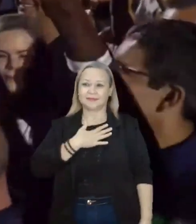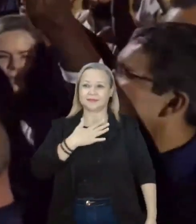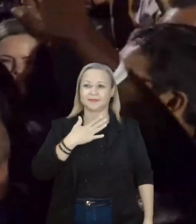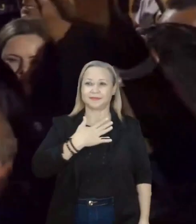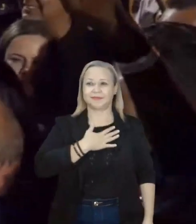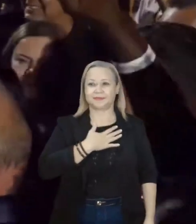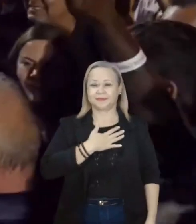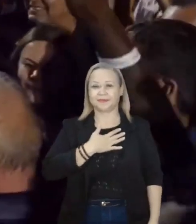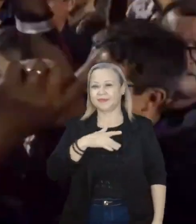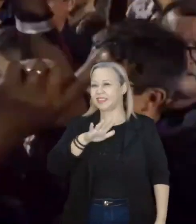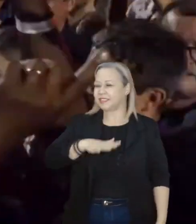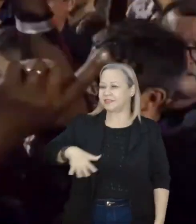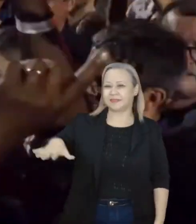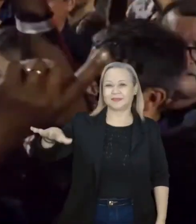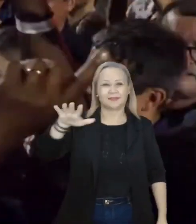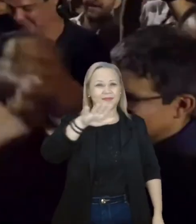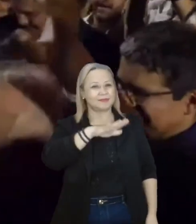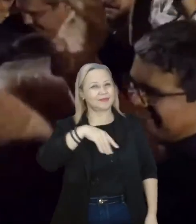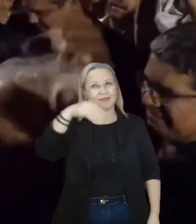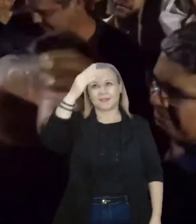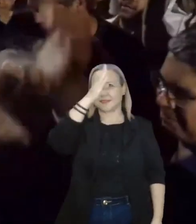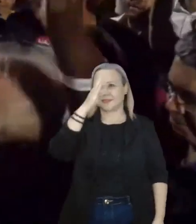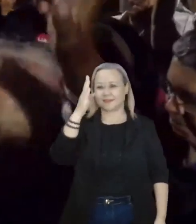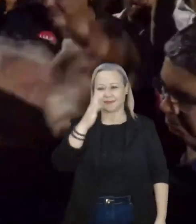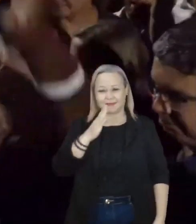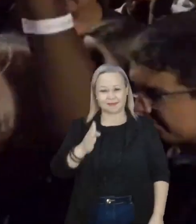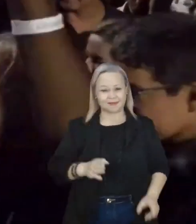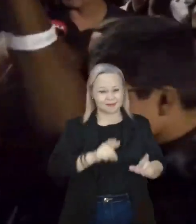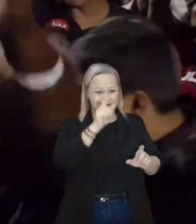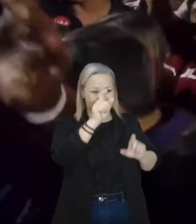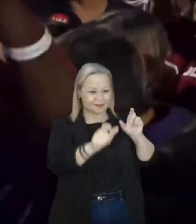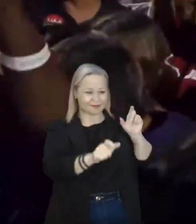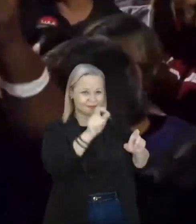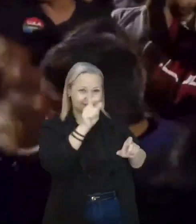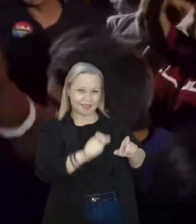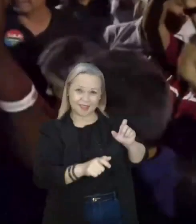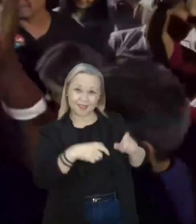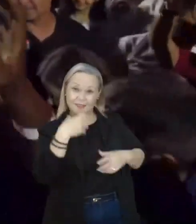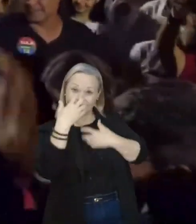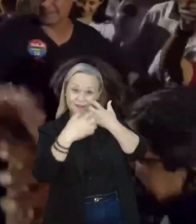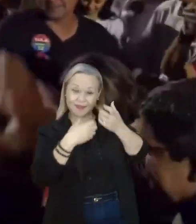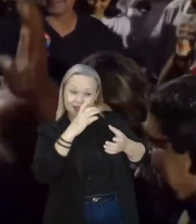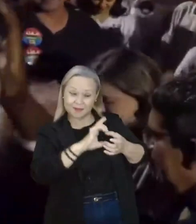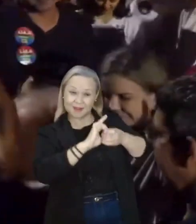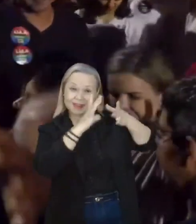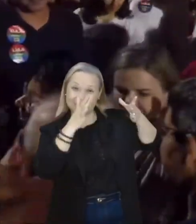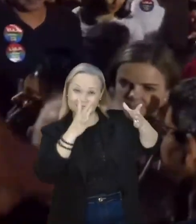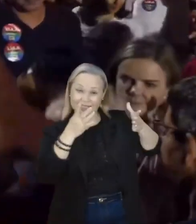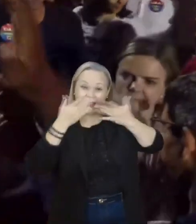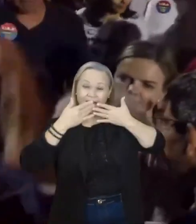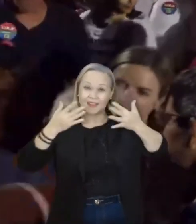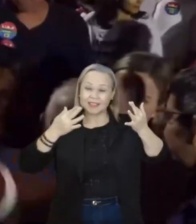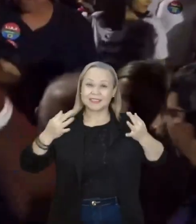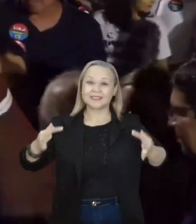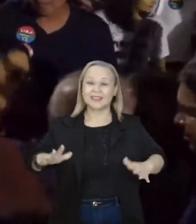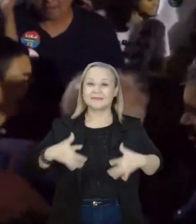é de todos os brasileiros. Dessa cidade é da democracia, felicidade, alegria.